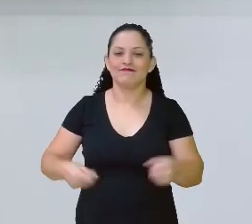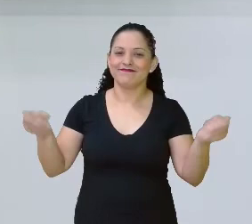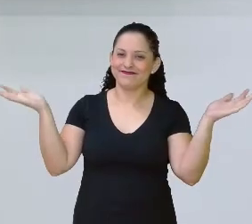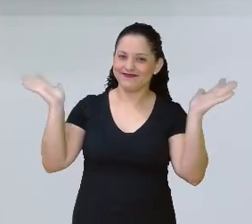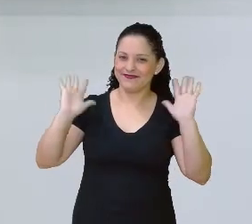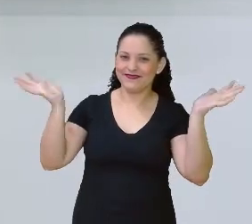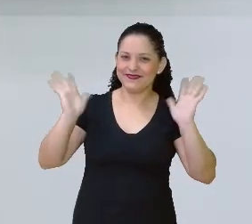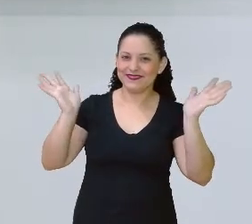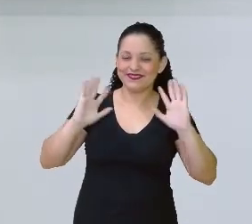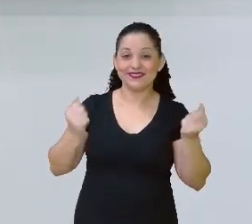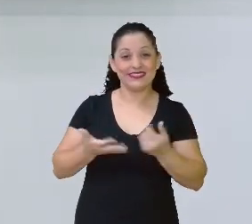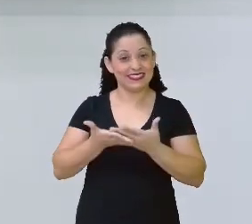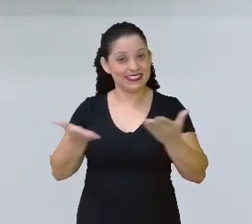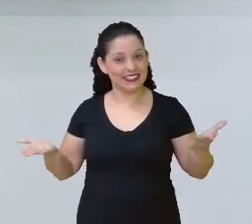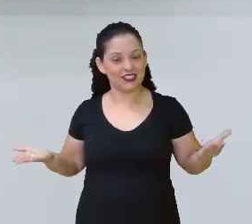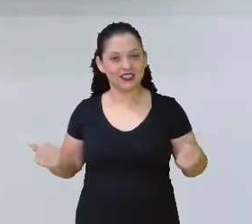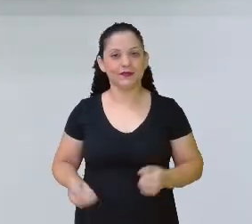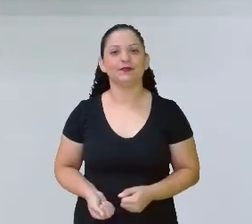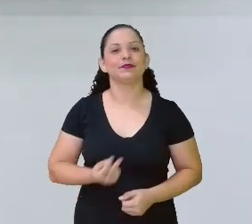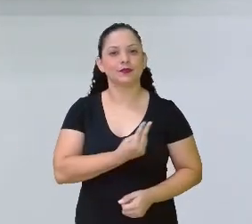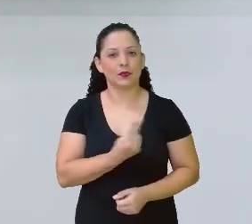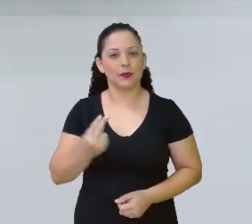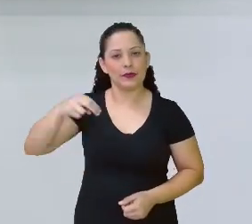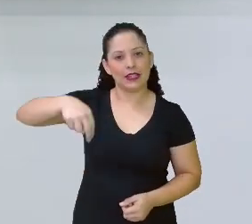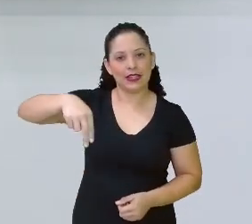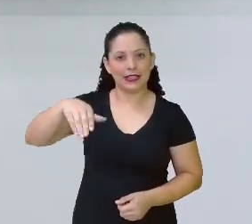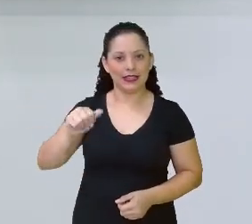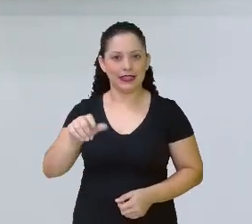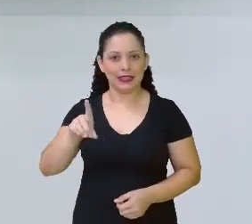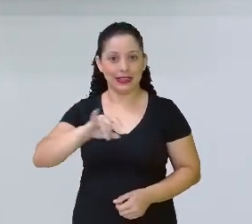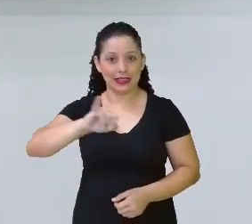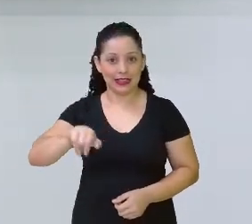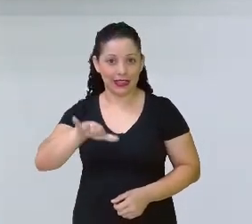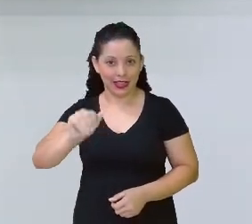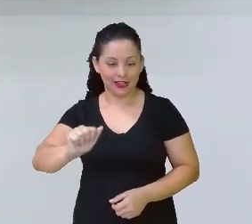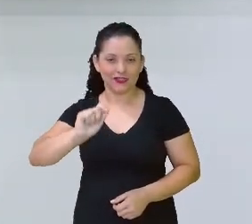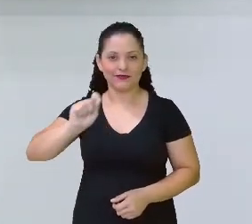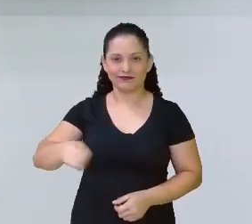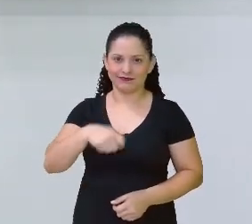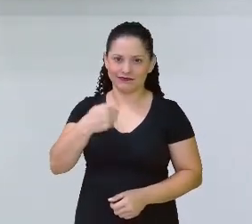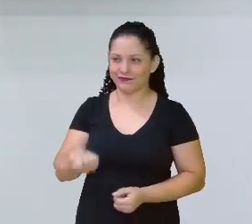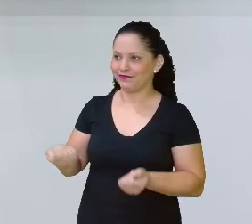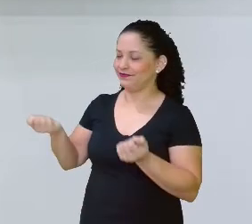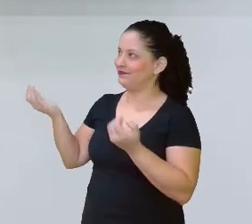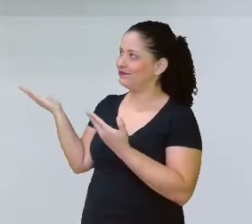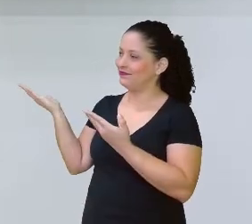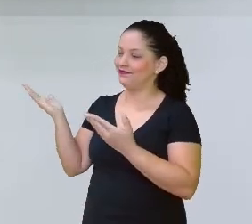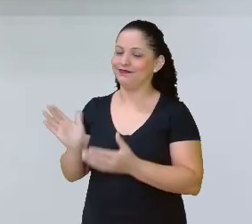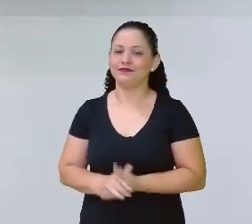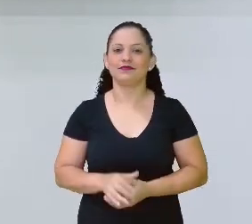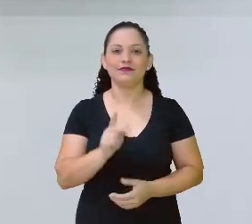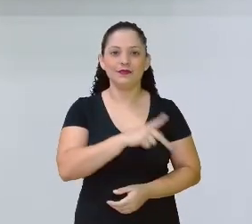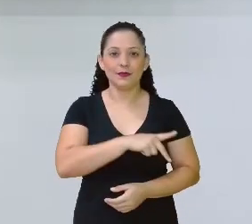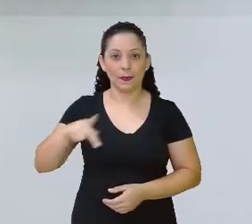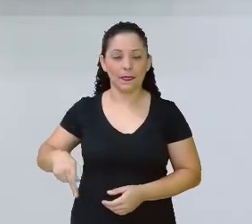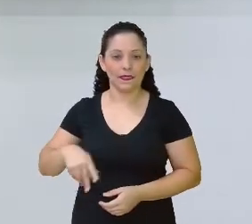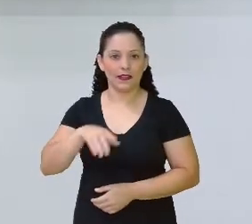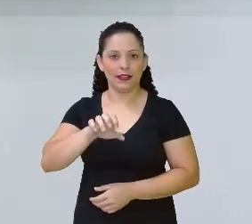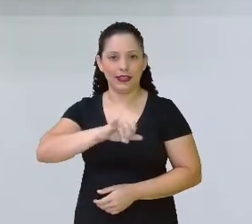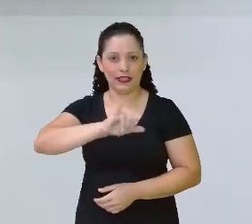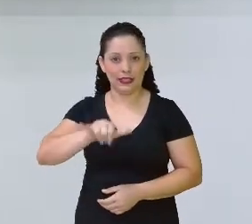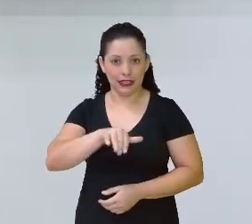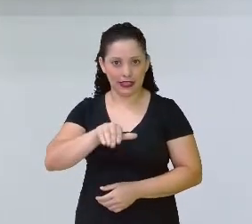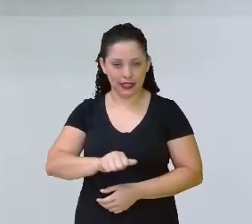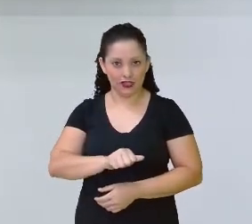Olá pessoal, eu me chamo Nadja, sou professora do EJA, meu sinal. Professora do EJA, módulo